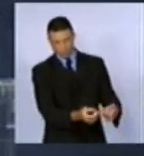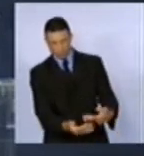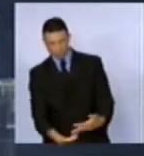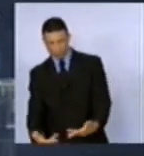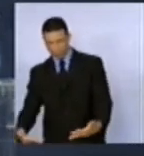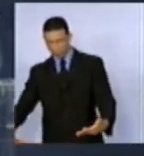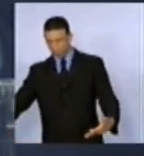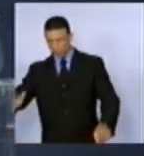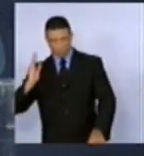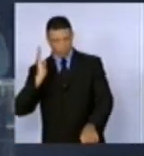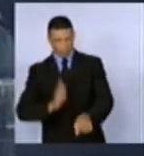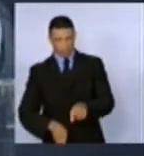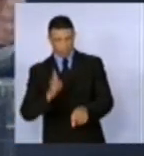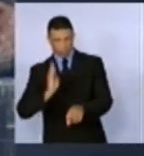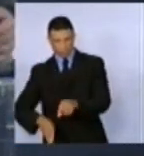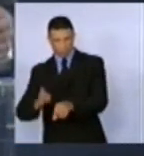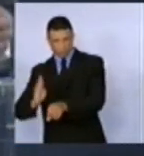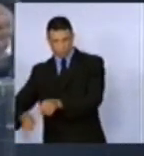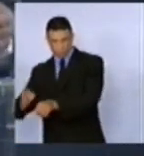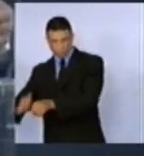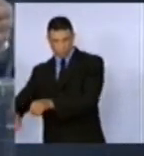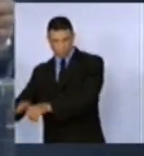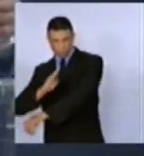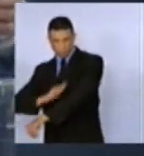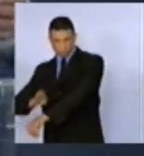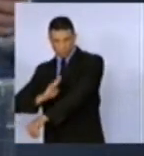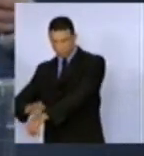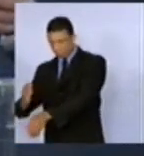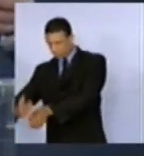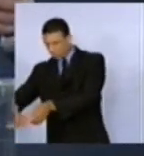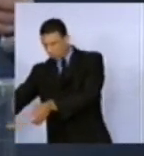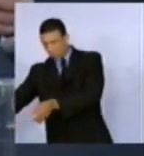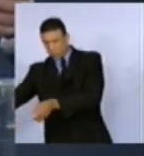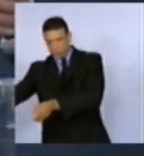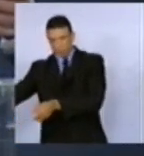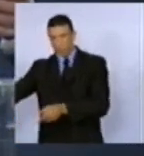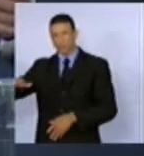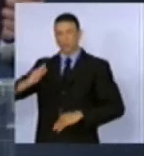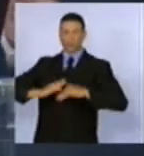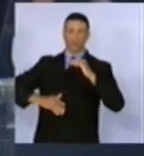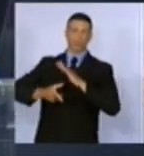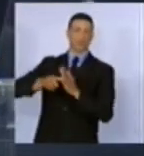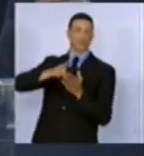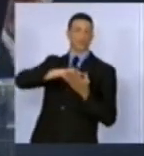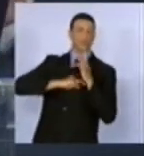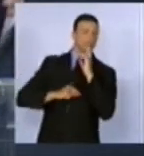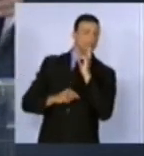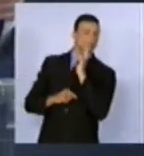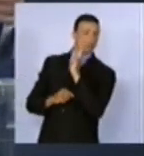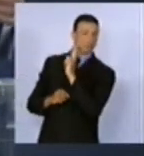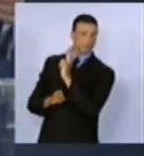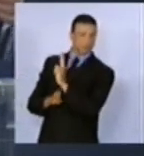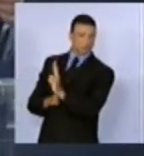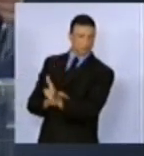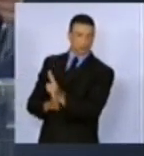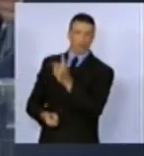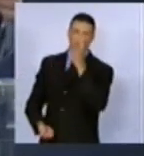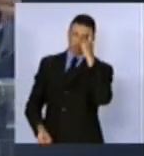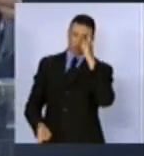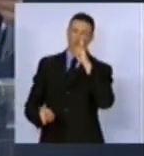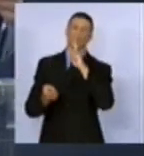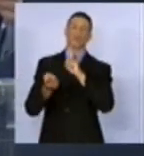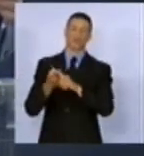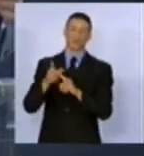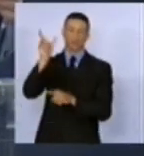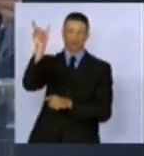gerada pelo corte da cana crua essa pergunta foi respondida com detalhes e o concordo